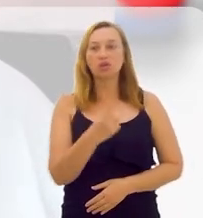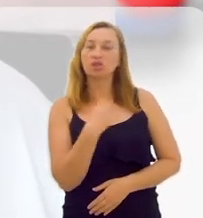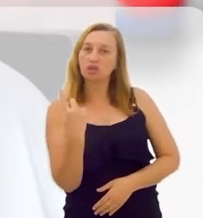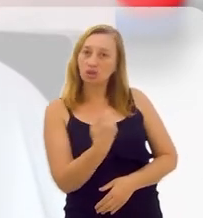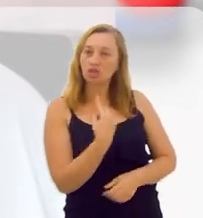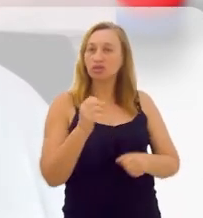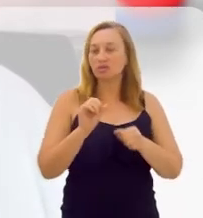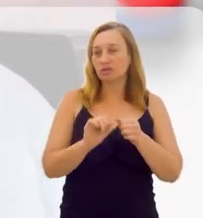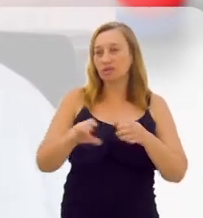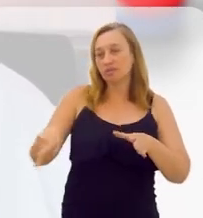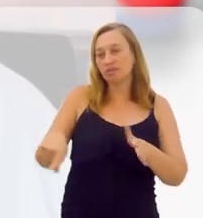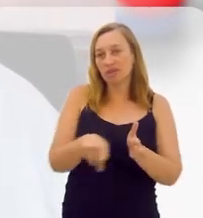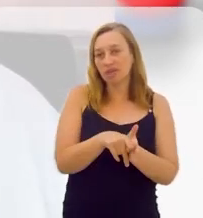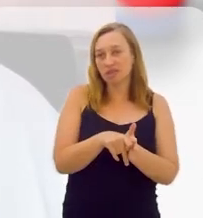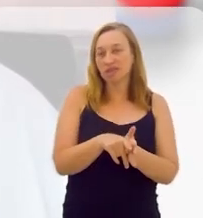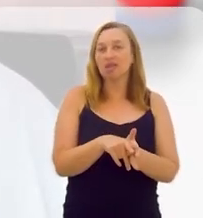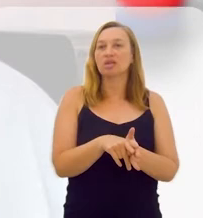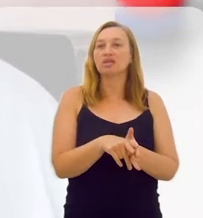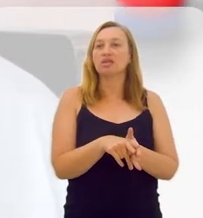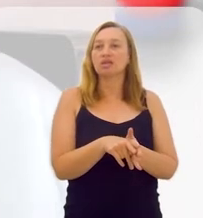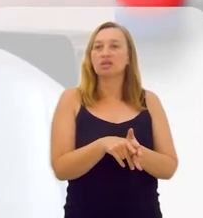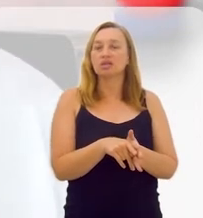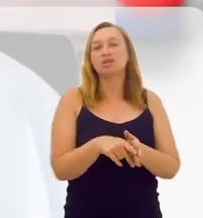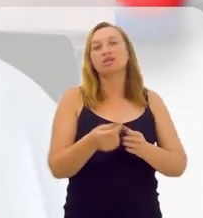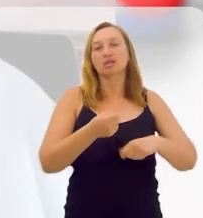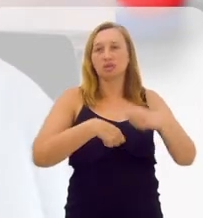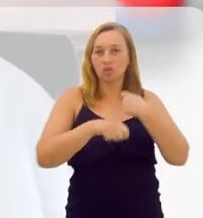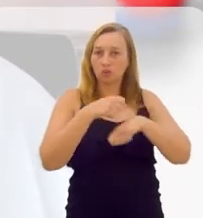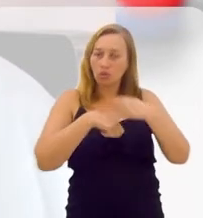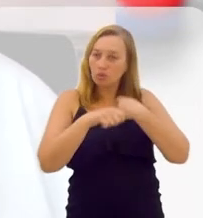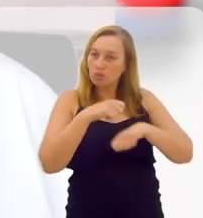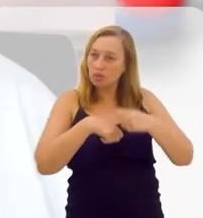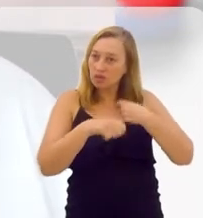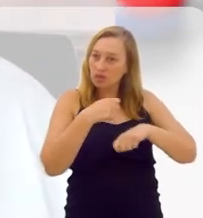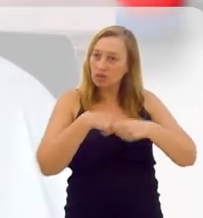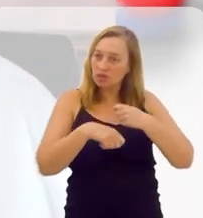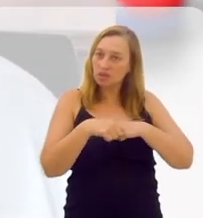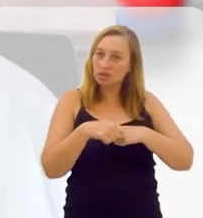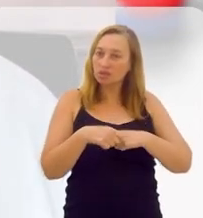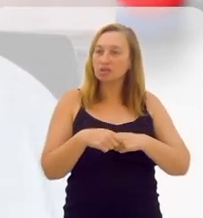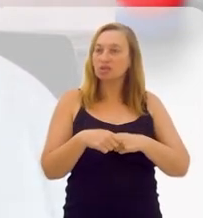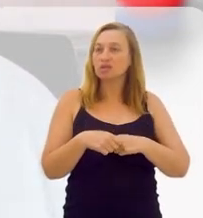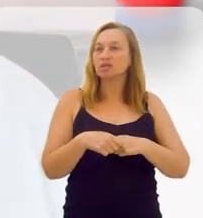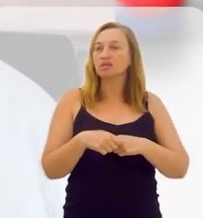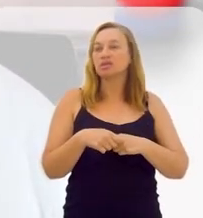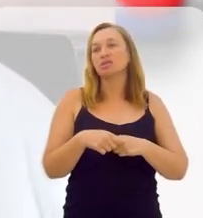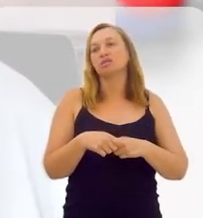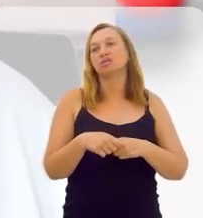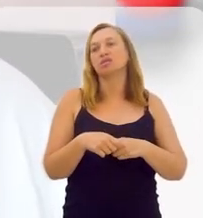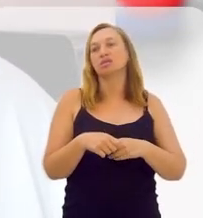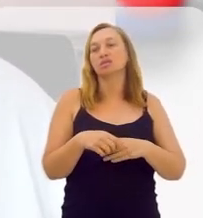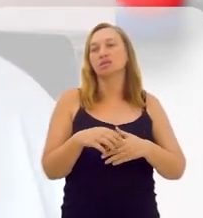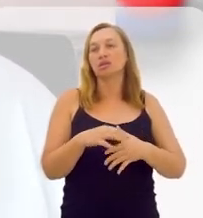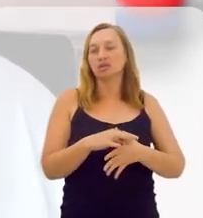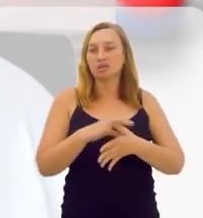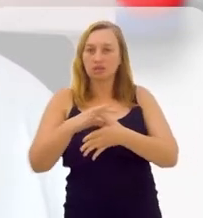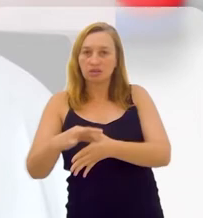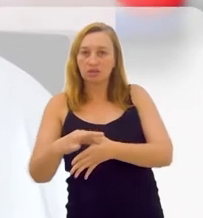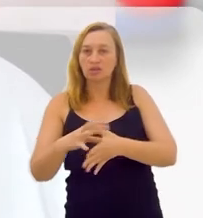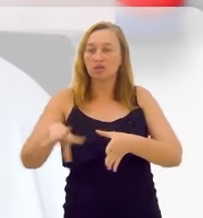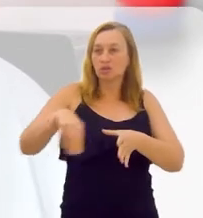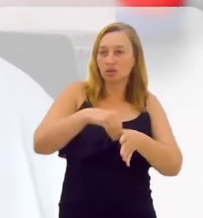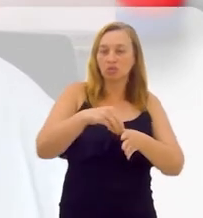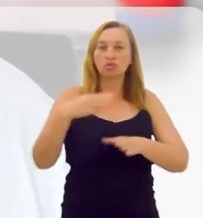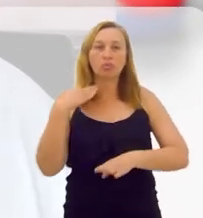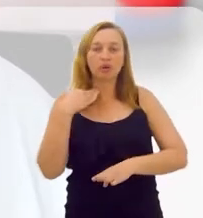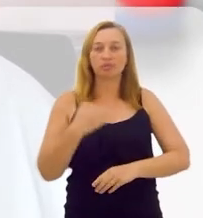banco, e nós estamos fazendo parte dessa economia através dessas mentorias que estão